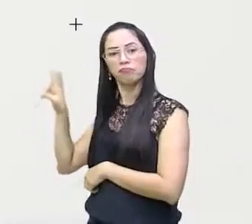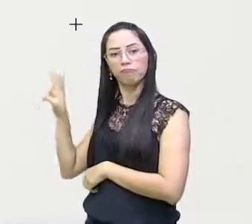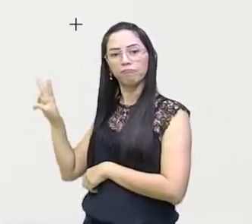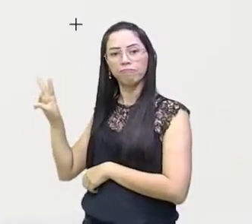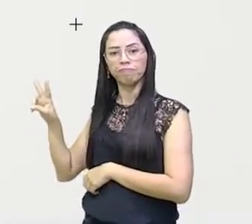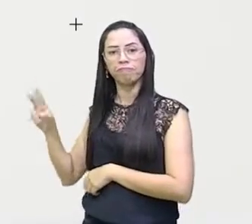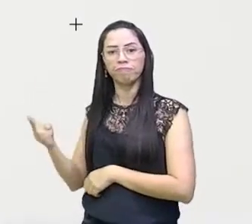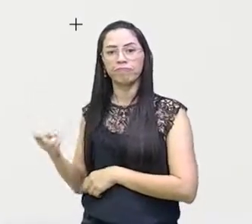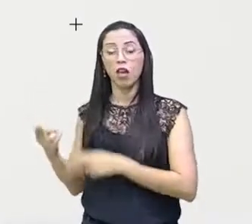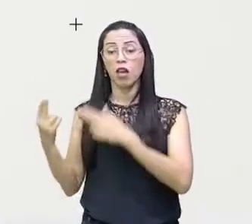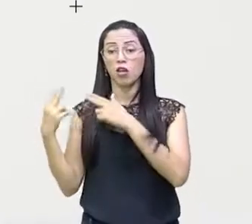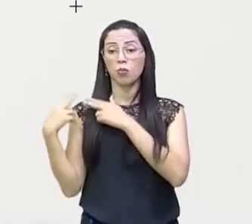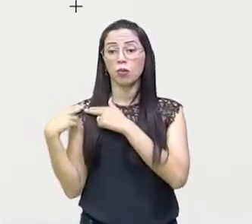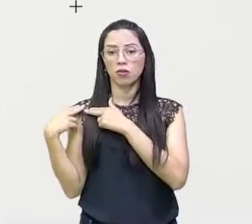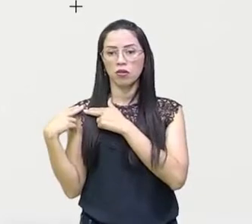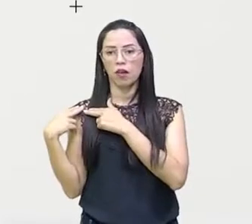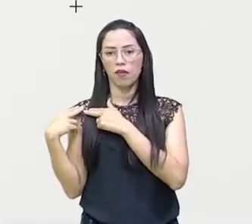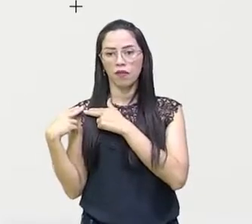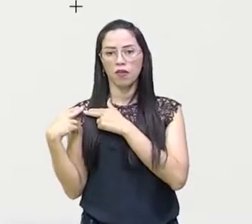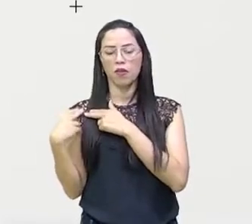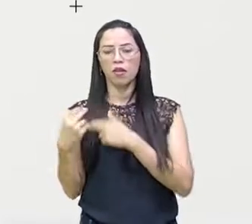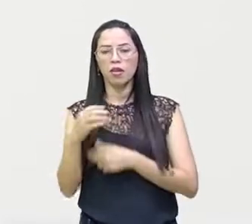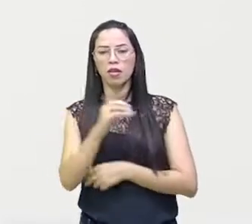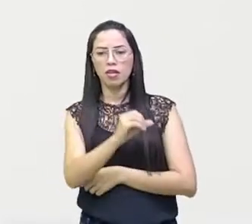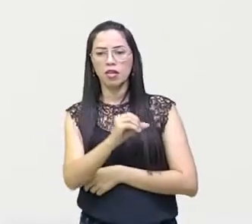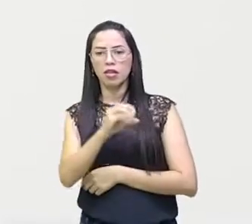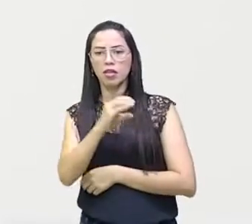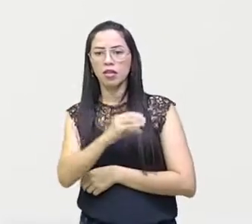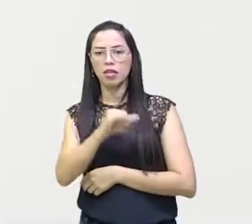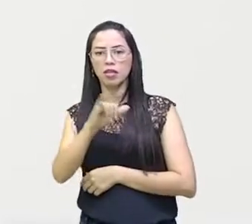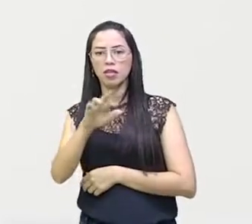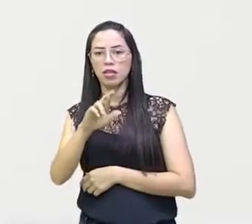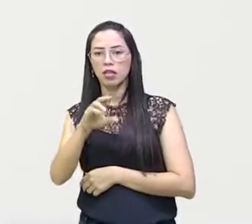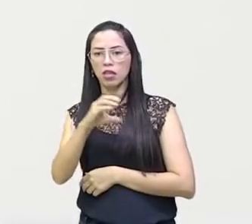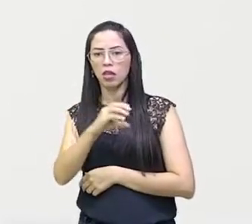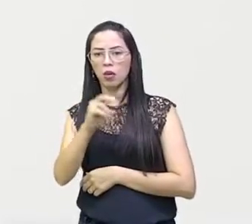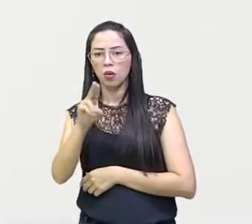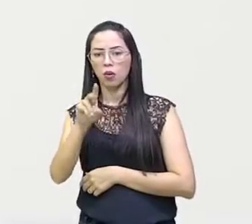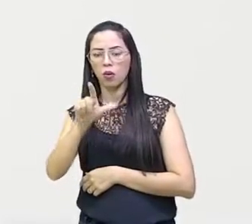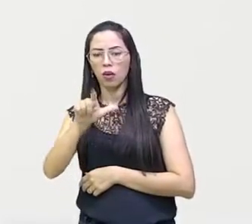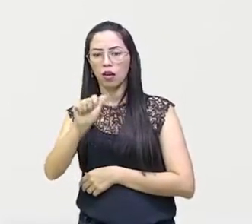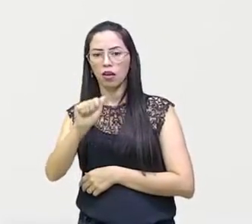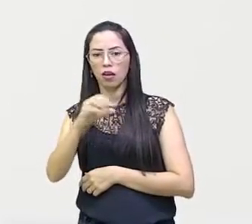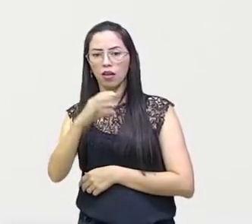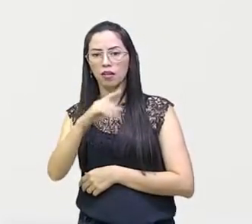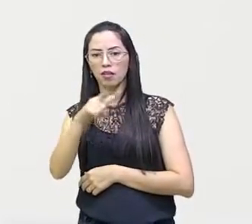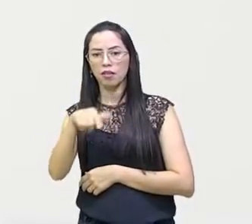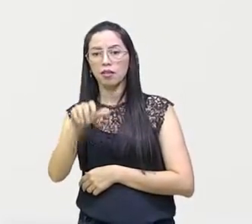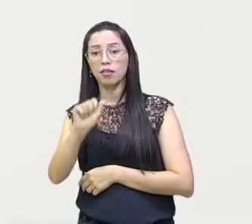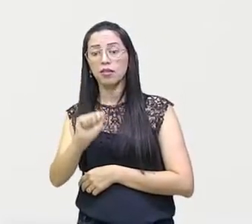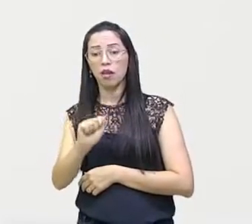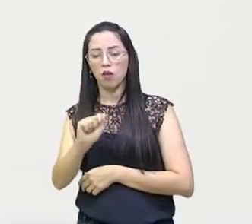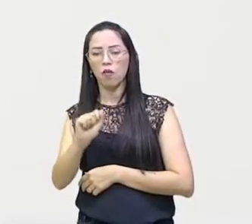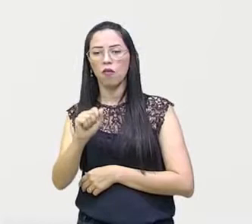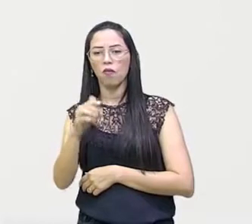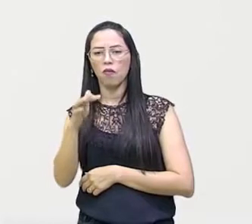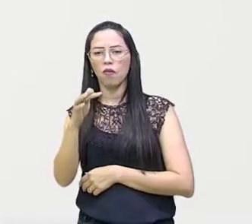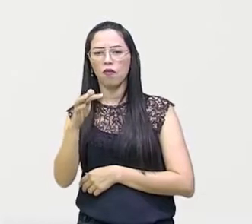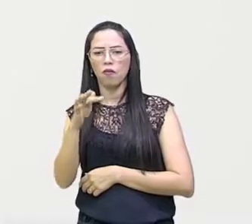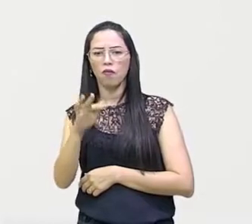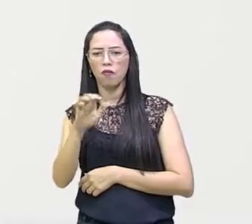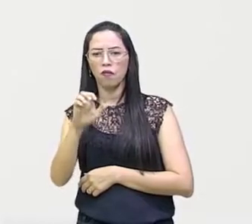São principalmente as artérias, as veias, os capilares e o coração, né, que faz com que o